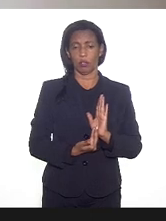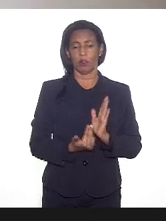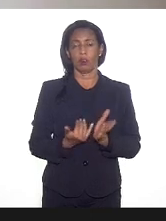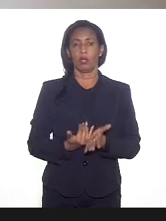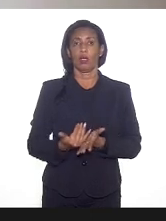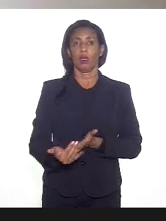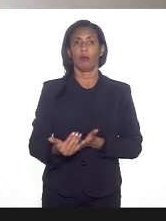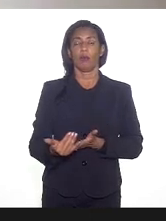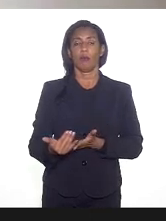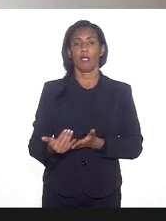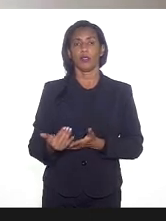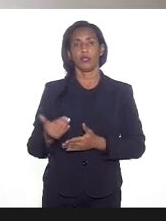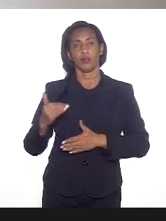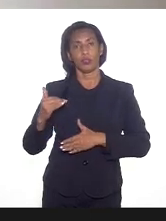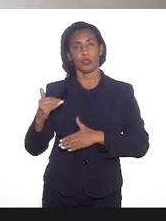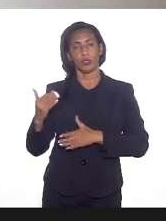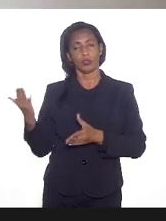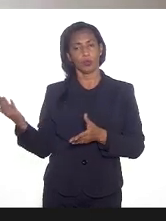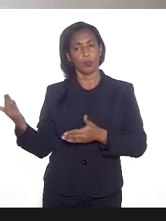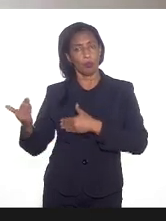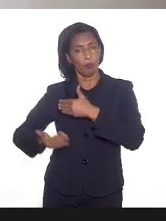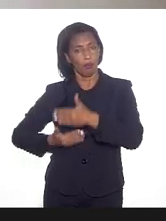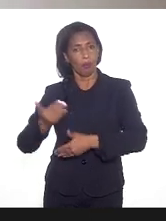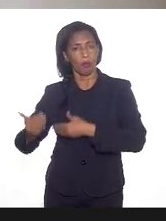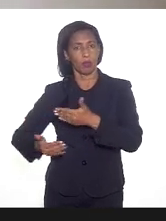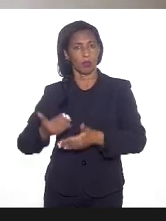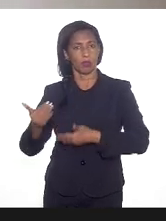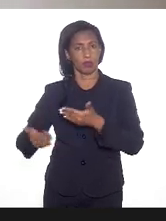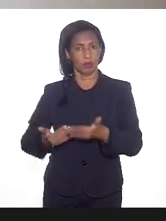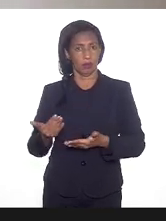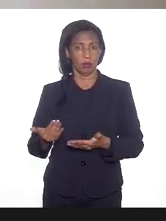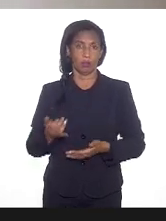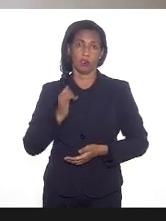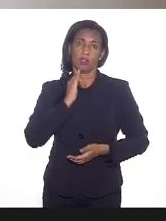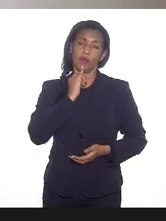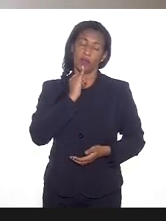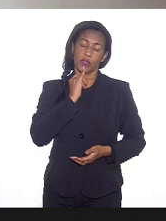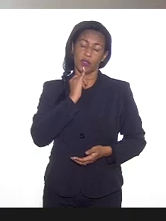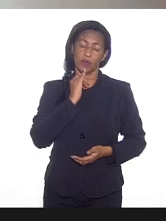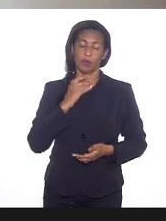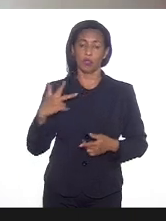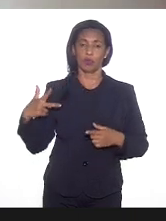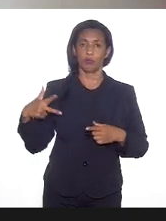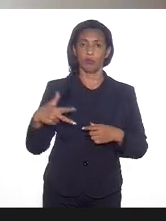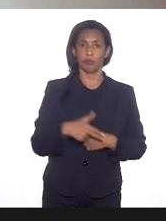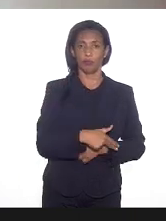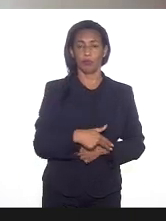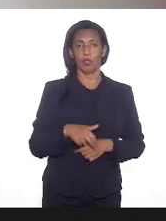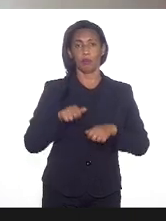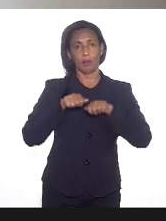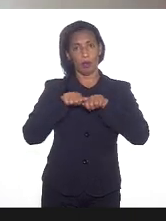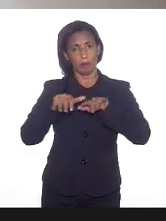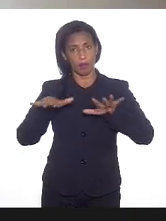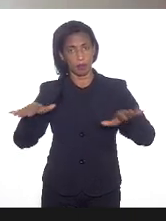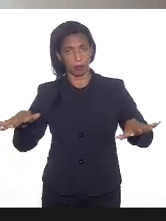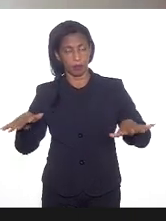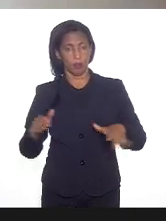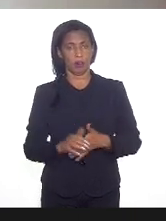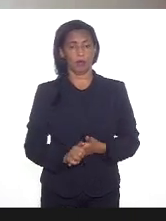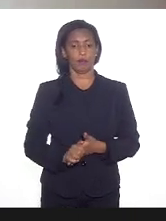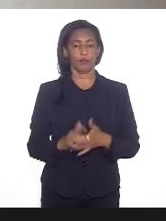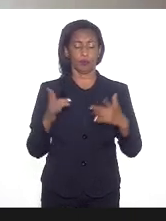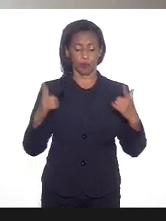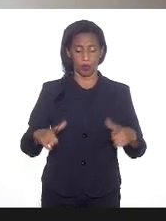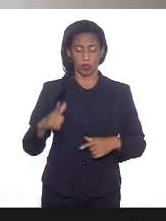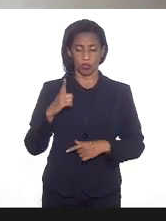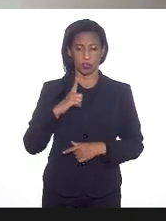que foi muito amadurecido. Infelizmente, interrompido pela pandemia. Quando a gente teve